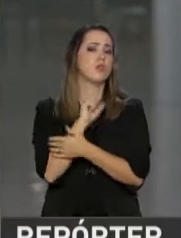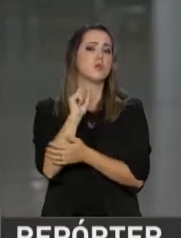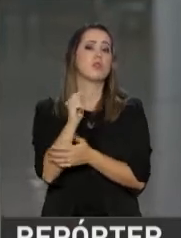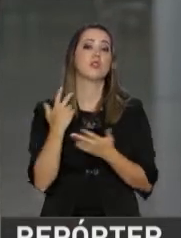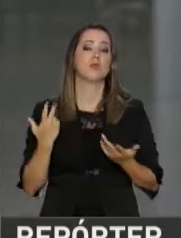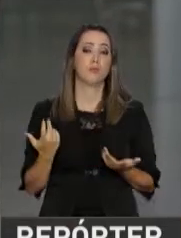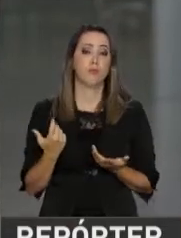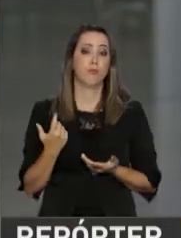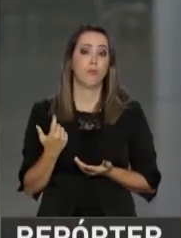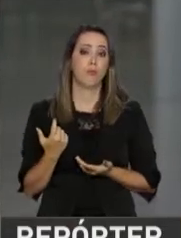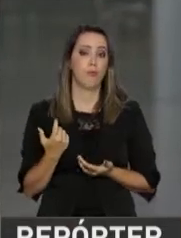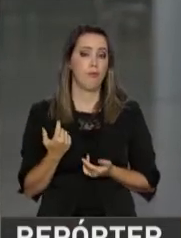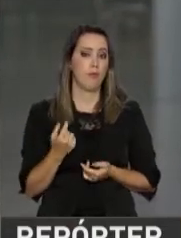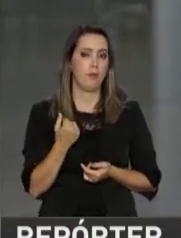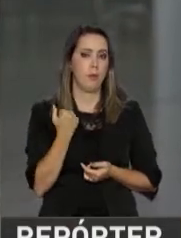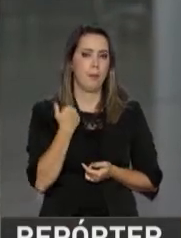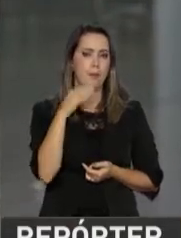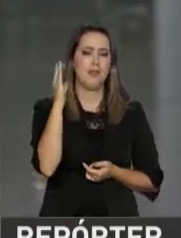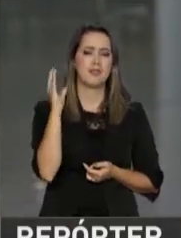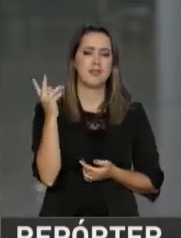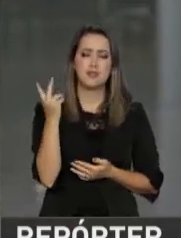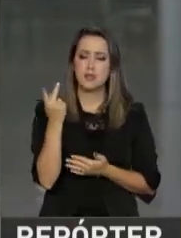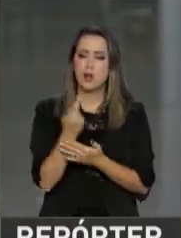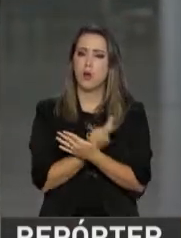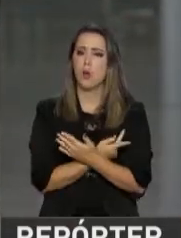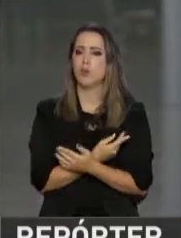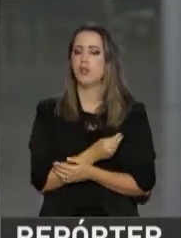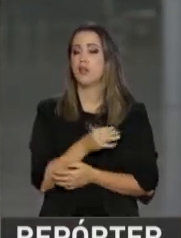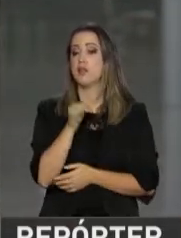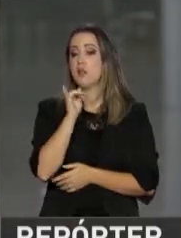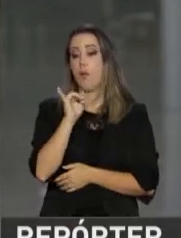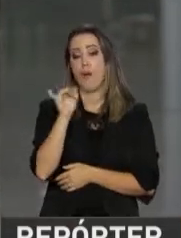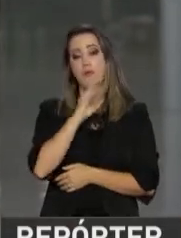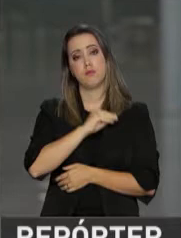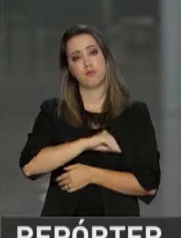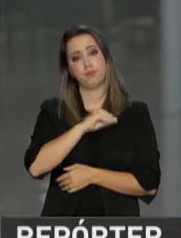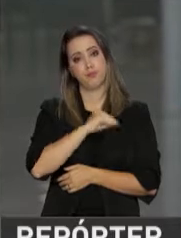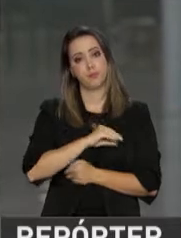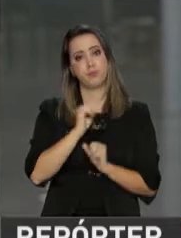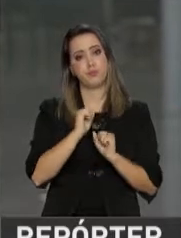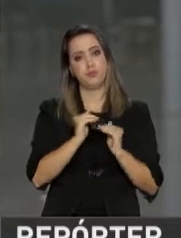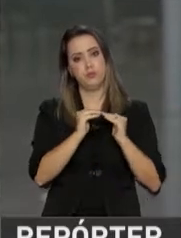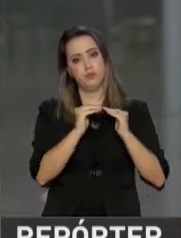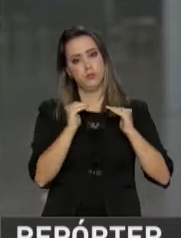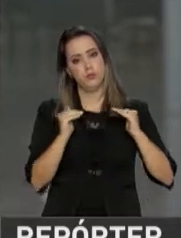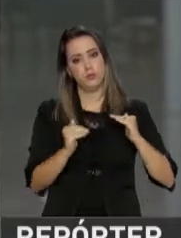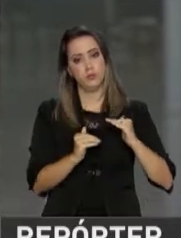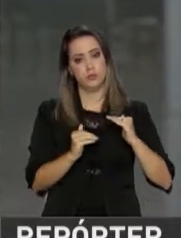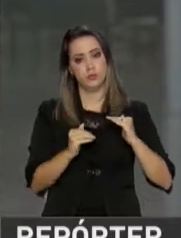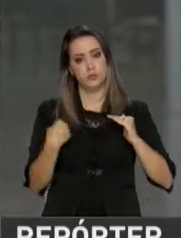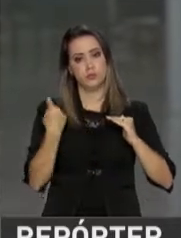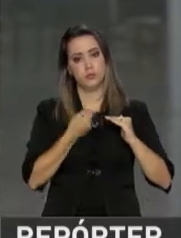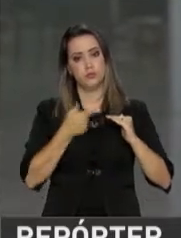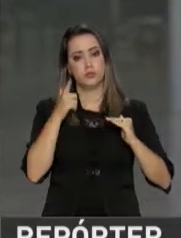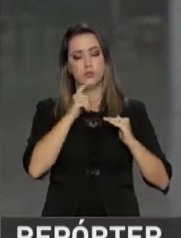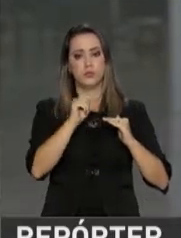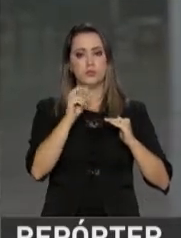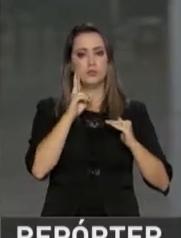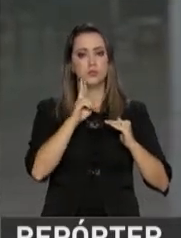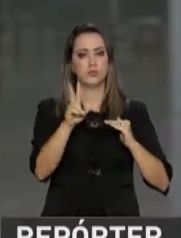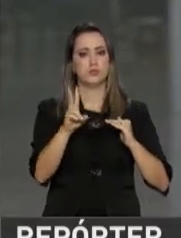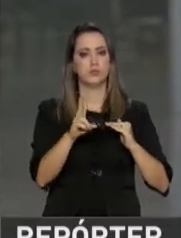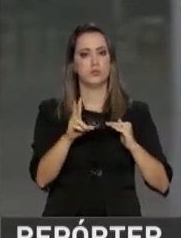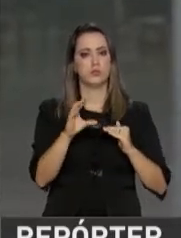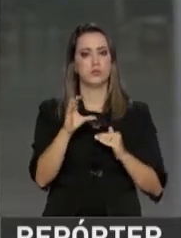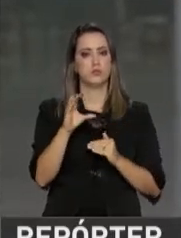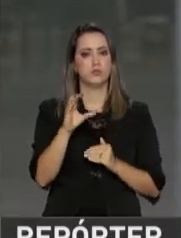mais mais freqüência a declaração de renda que ela pode ser inferior ao que a gente consegue verificar no